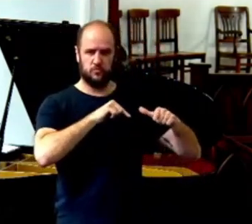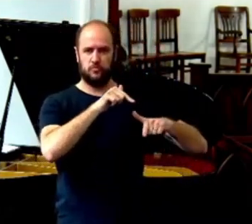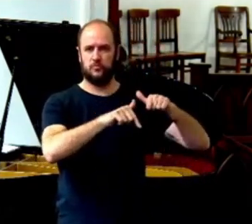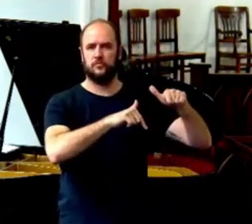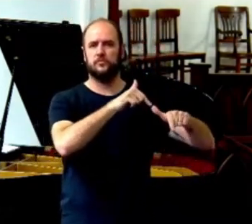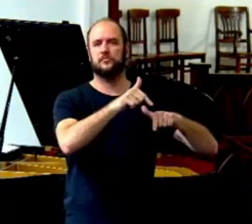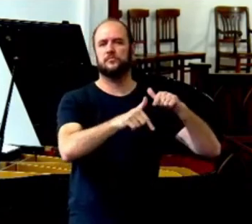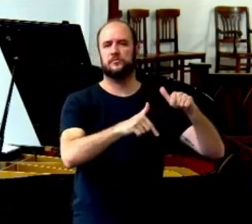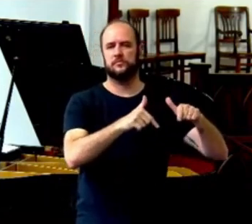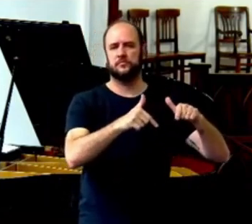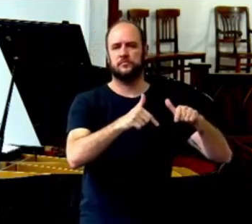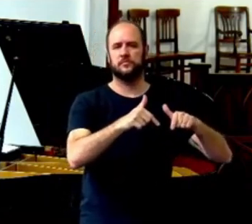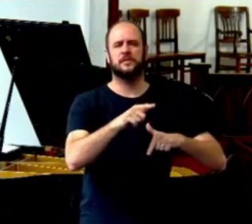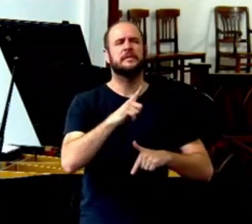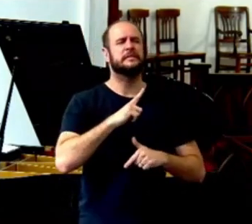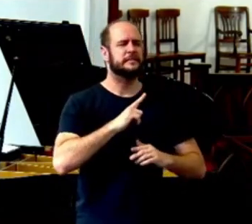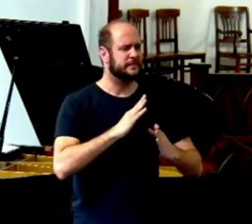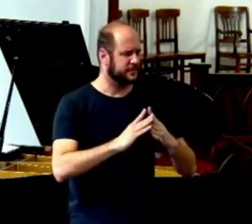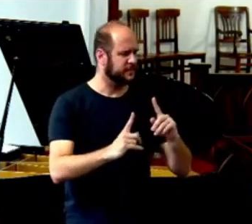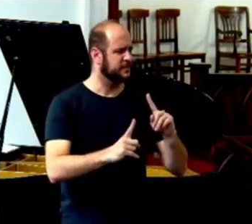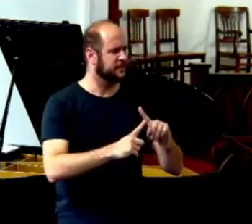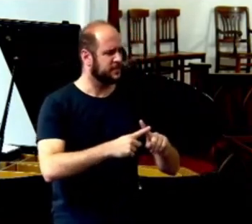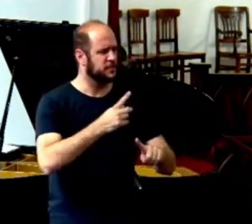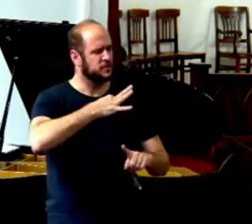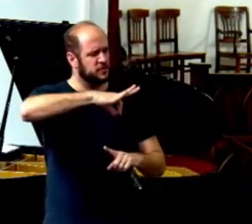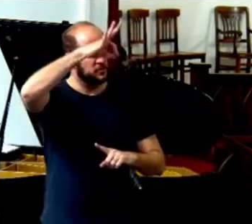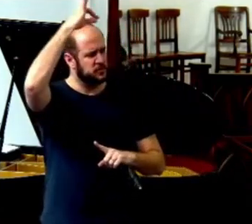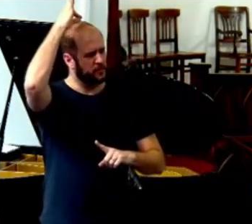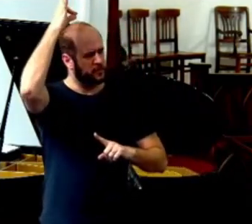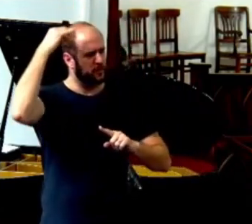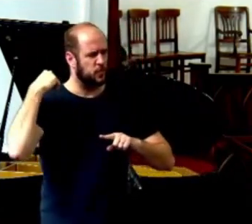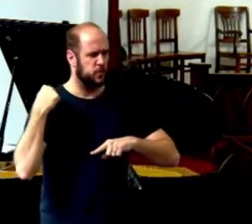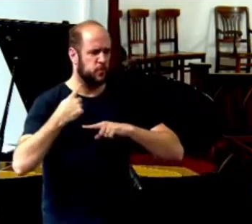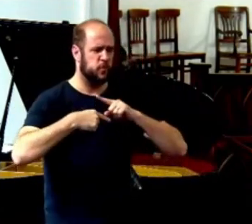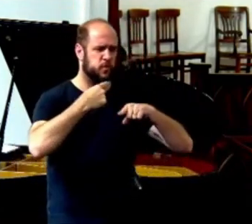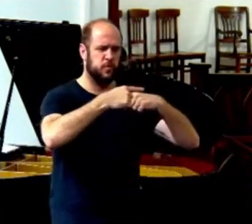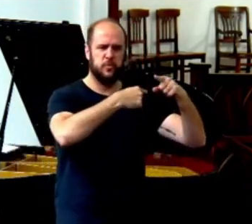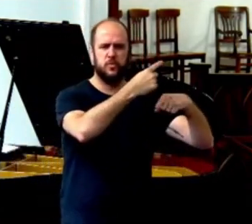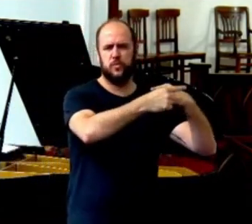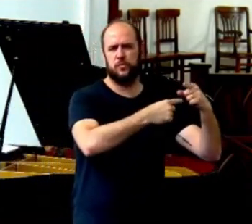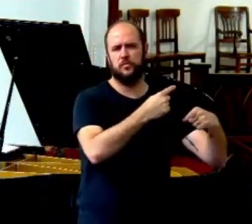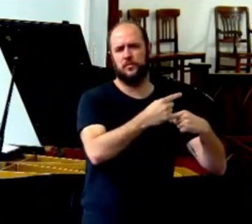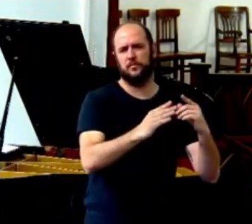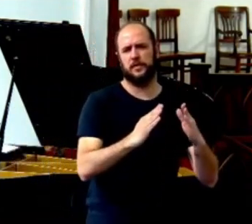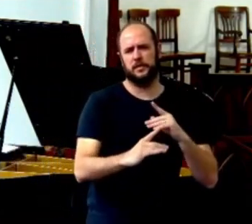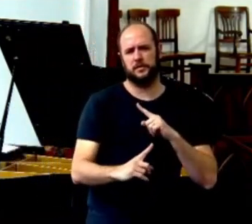Deus, para que haja crescimento espiritual no meio do corpo de Cristo.